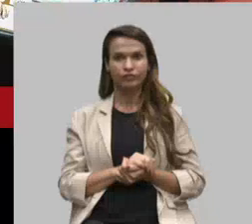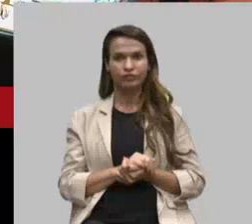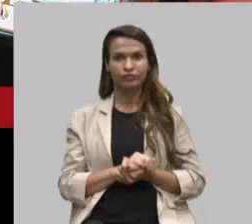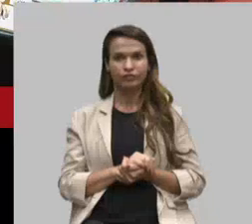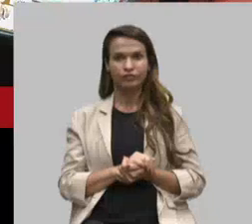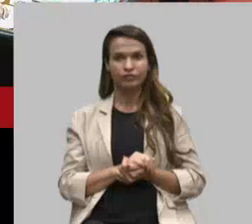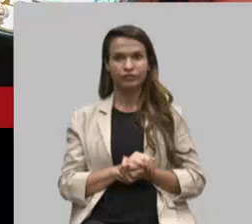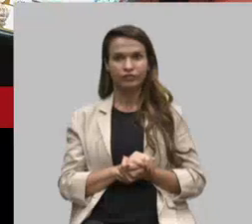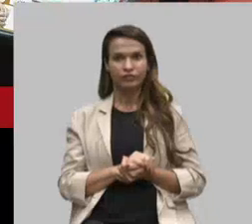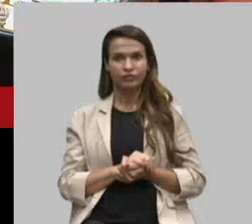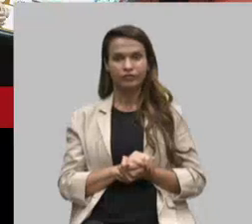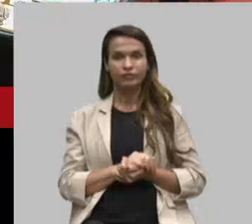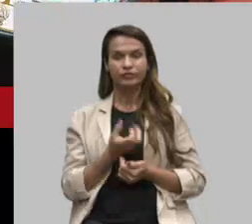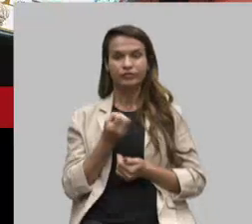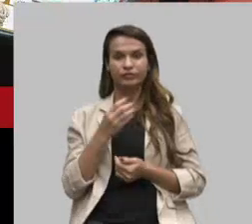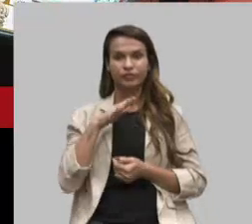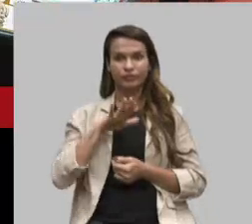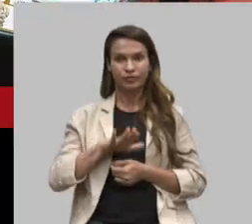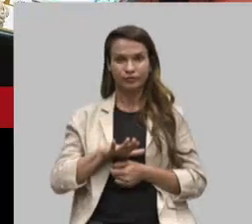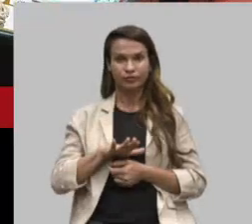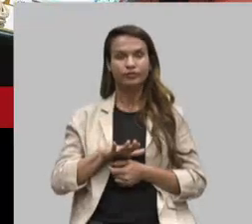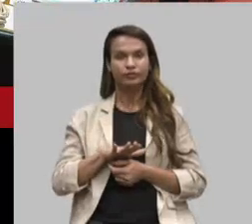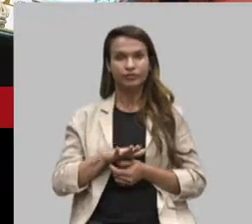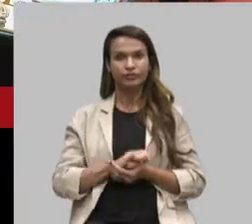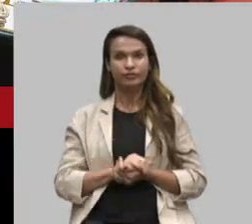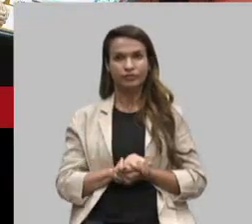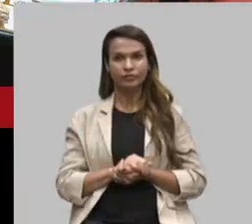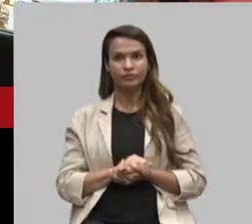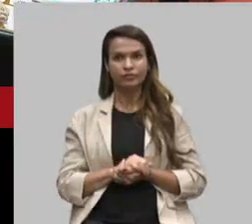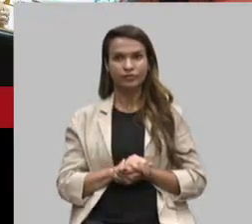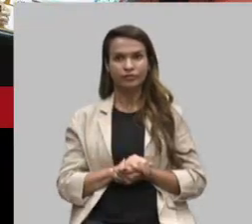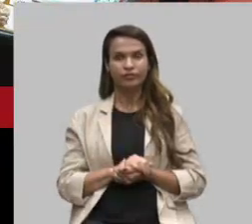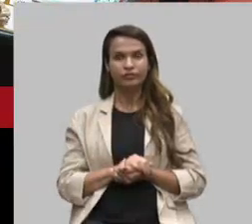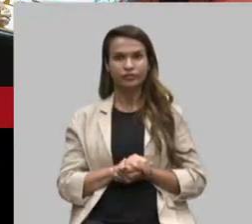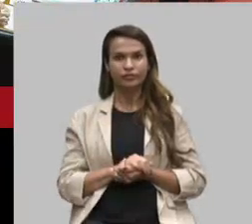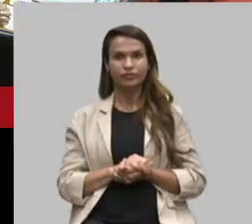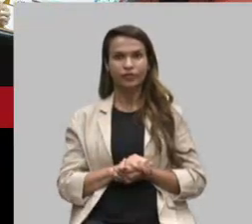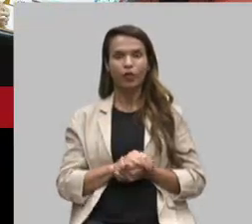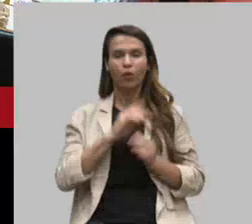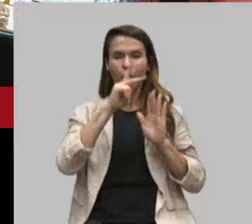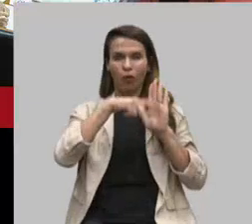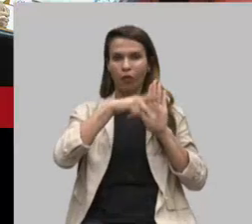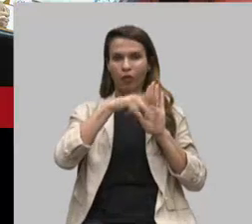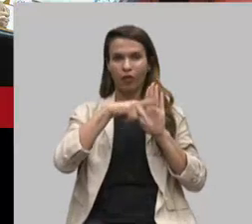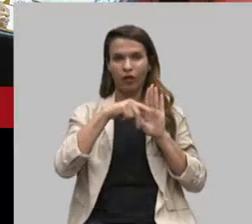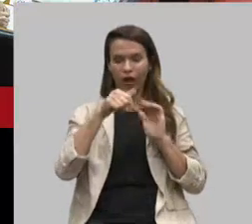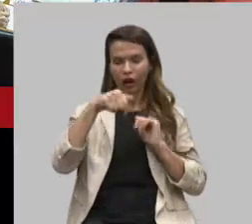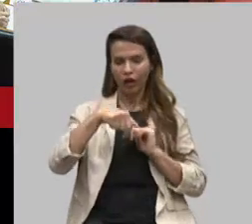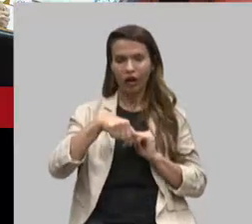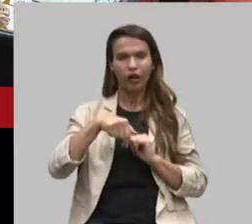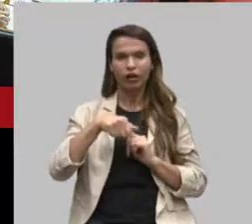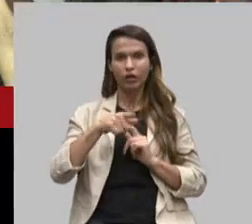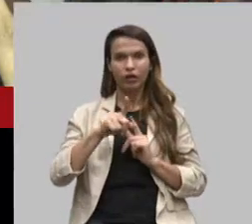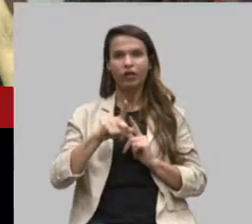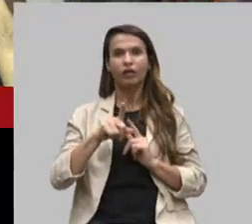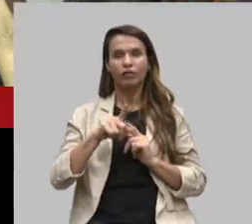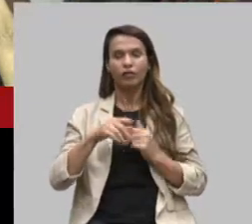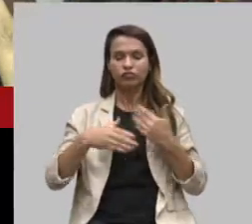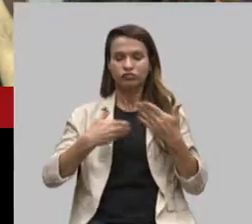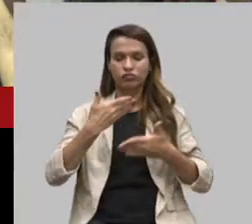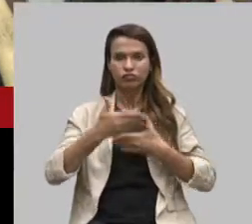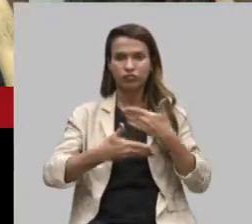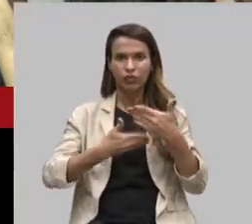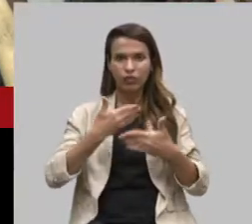bom Boa tarde né todos nós durante todo o programa aqui não só aqui no no estado mas durante os